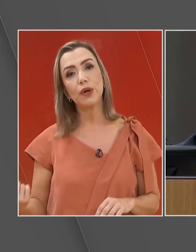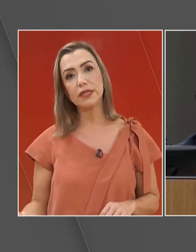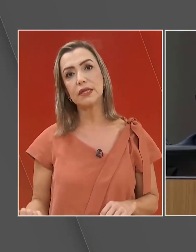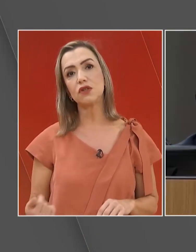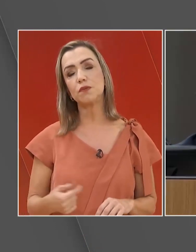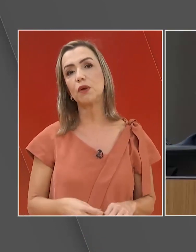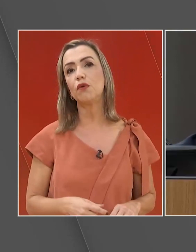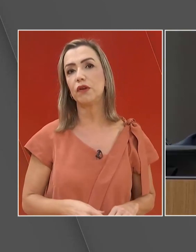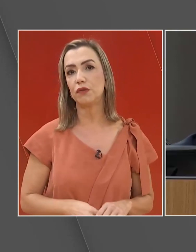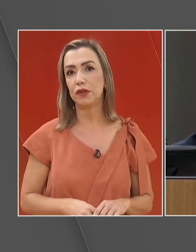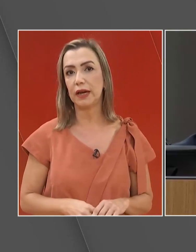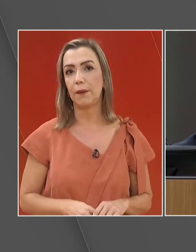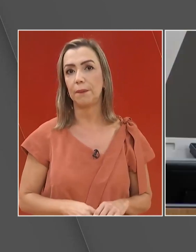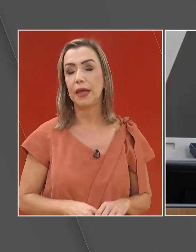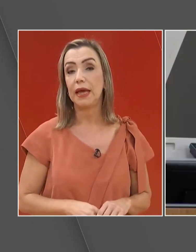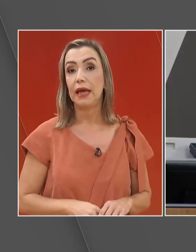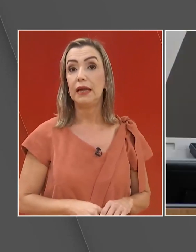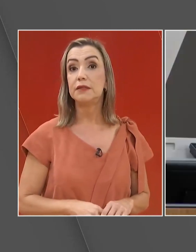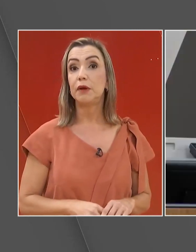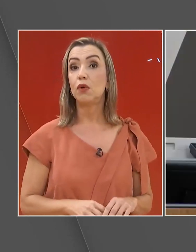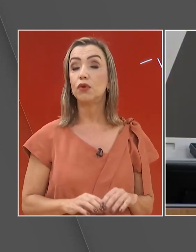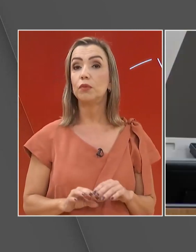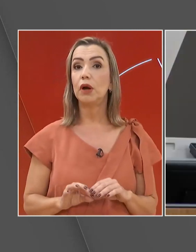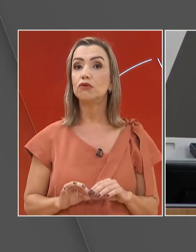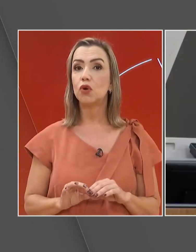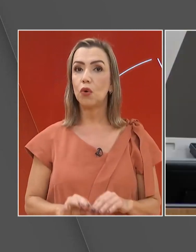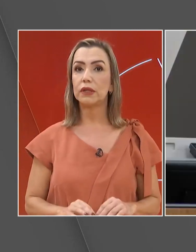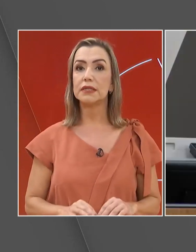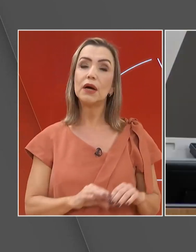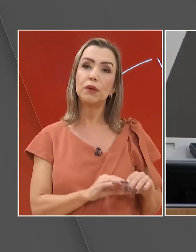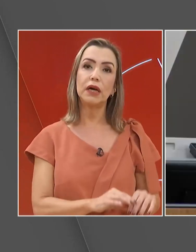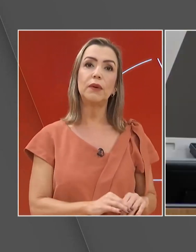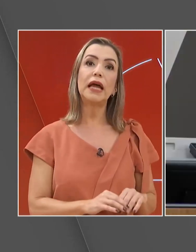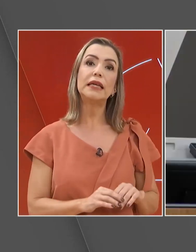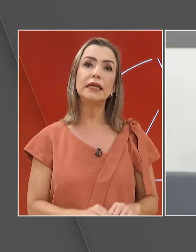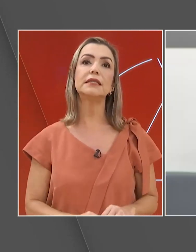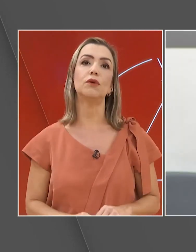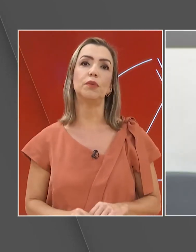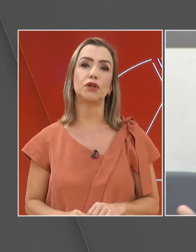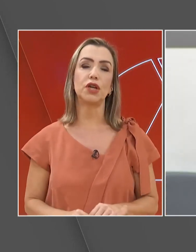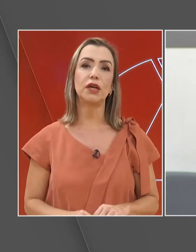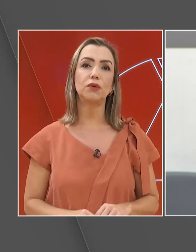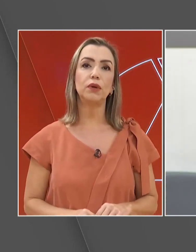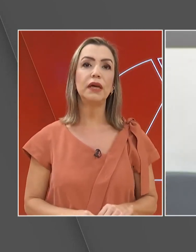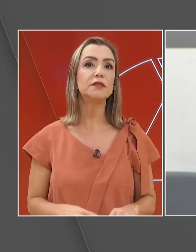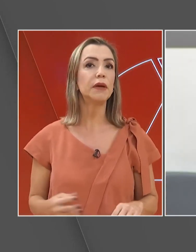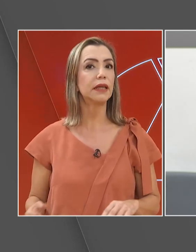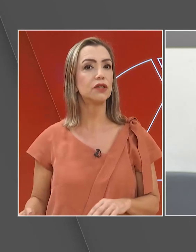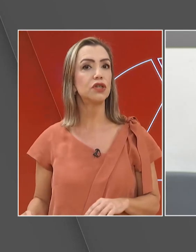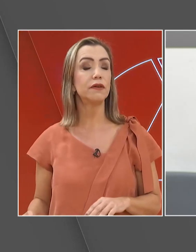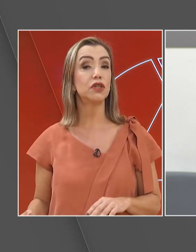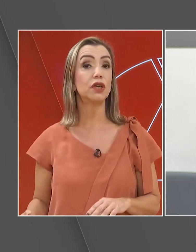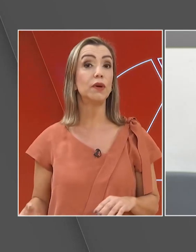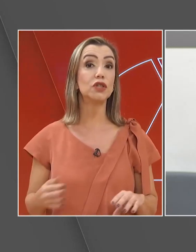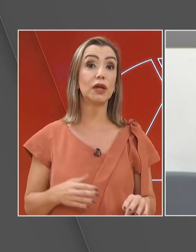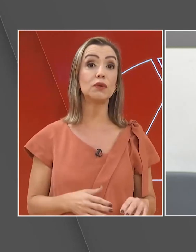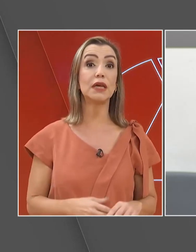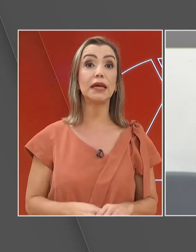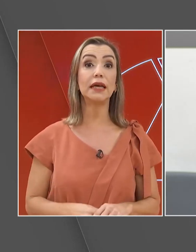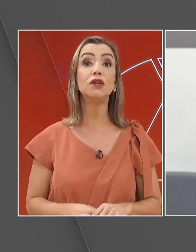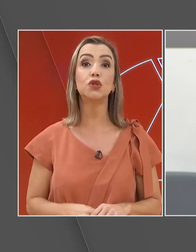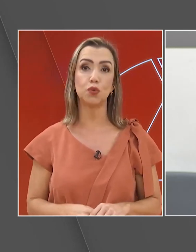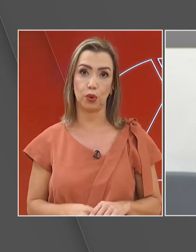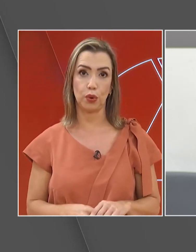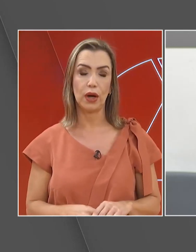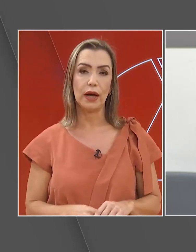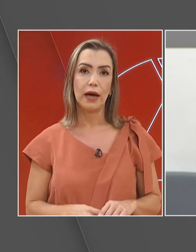e o restante pelo Governo Federal Ele explicou que o Tribunal de Contas da União analisa o projeto EA expectativa é de que o